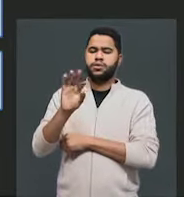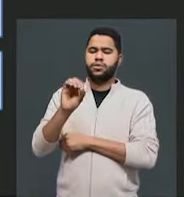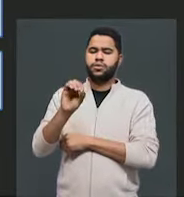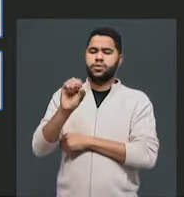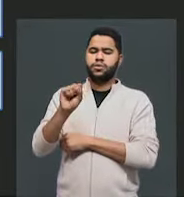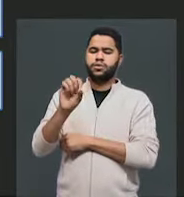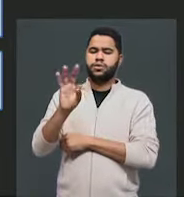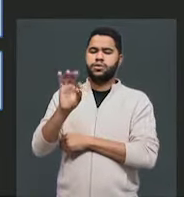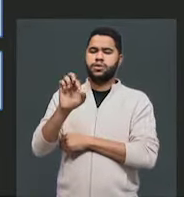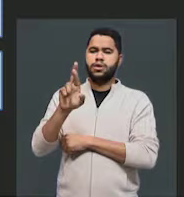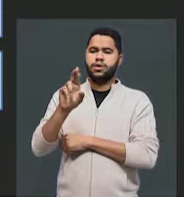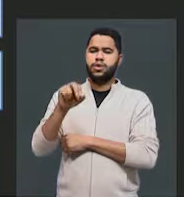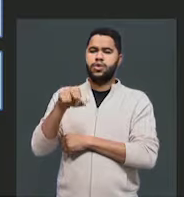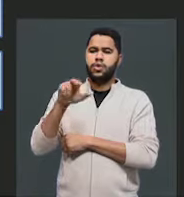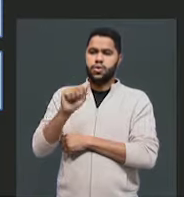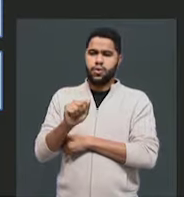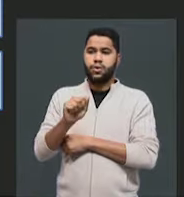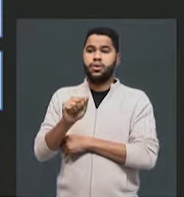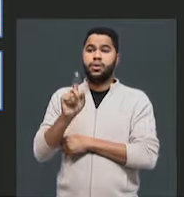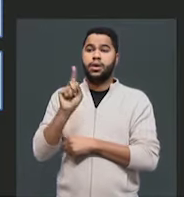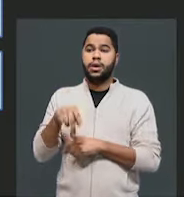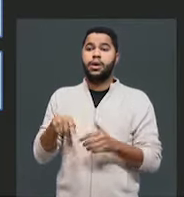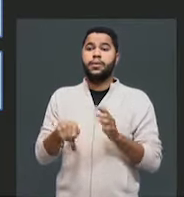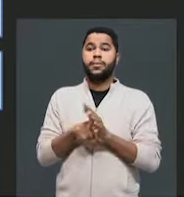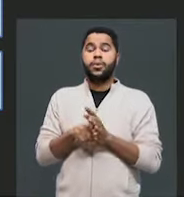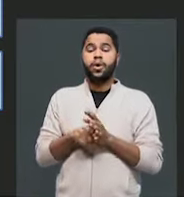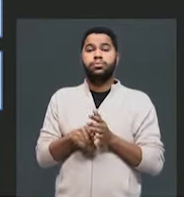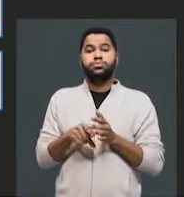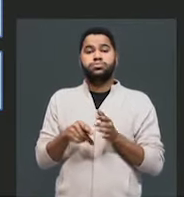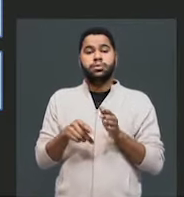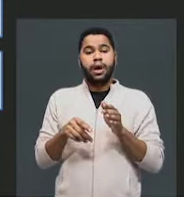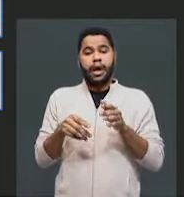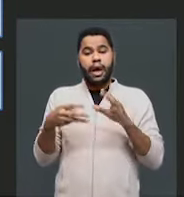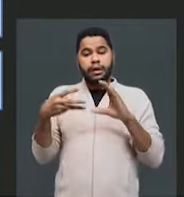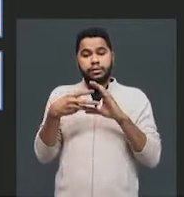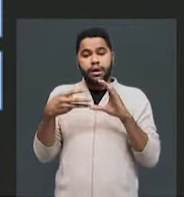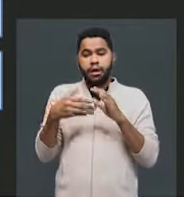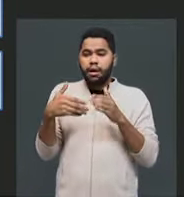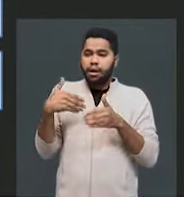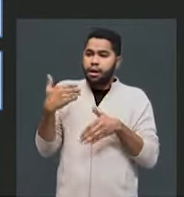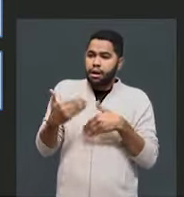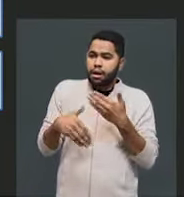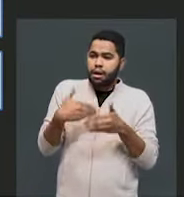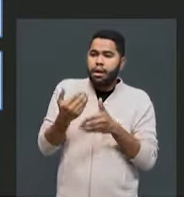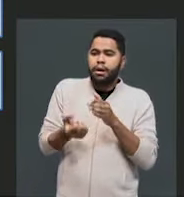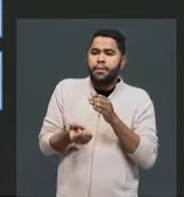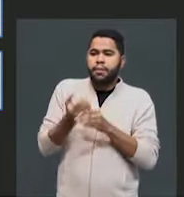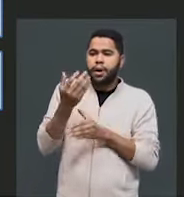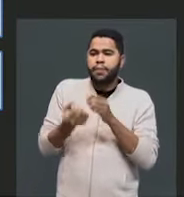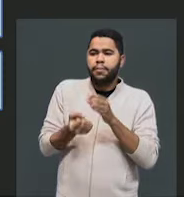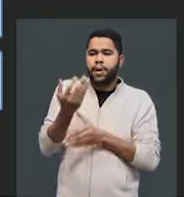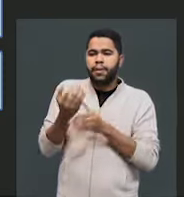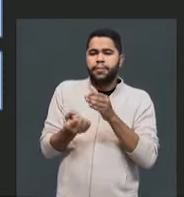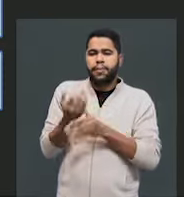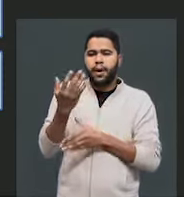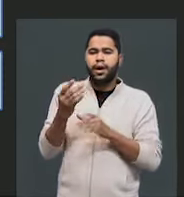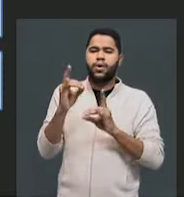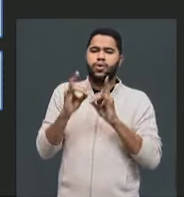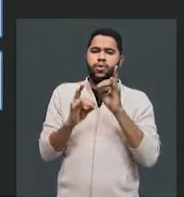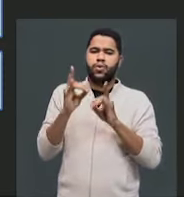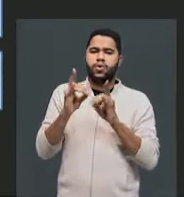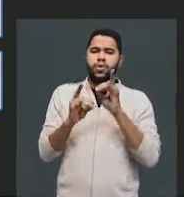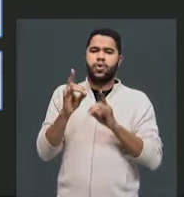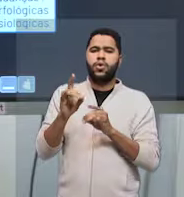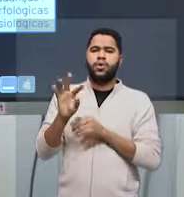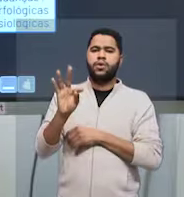esse FSH, né, e o LH vão estimular essas células e elas vão começar a produzir testosterona, que é uma